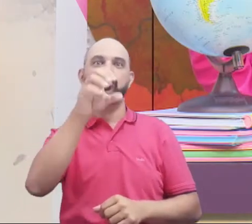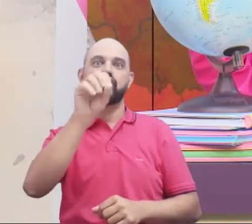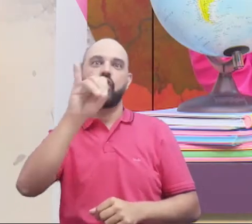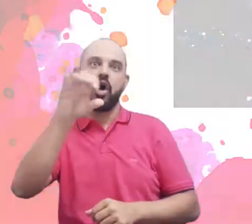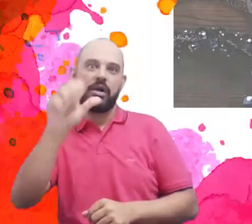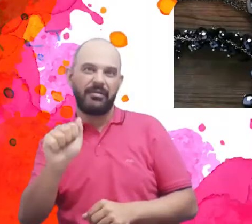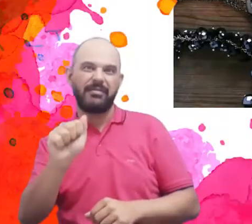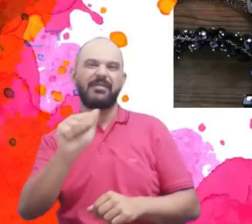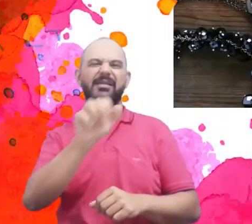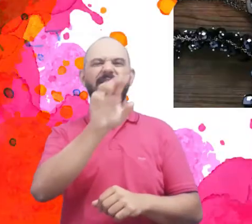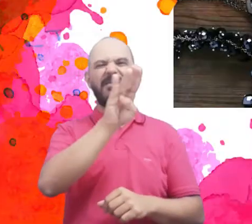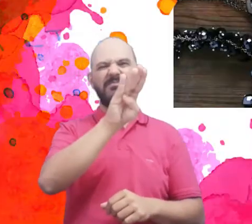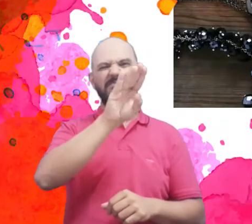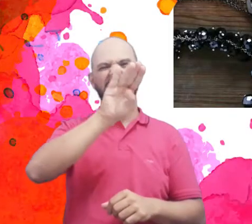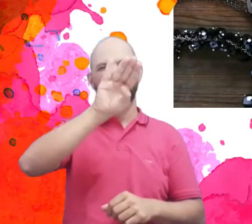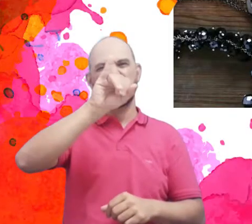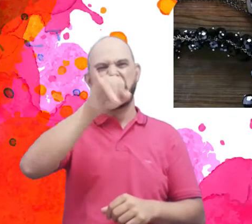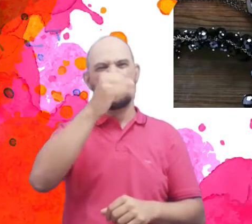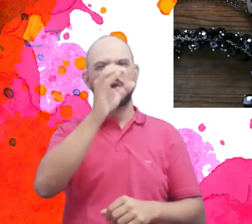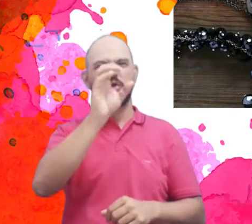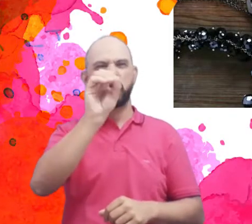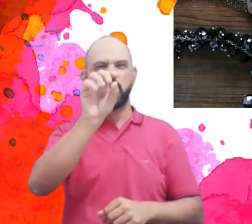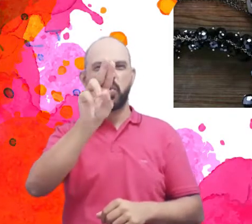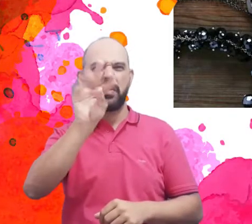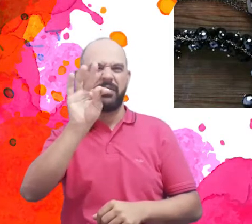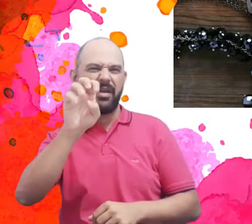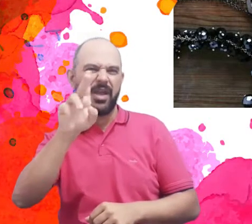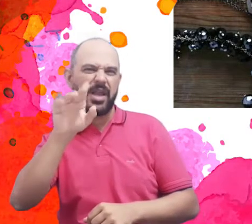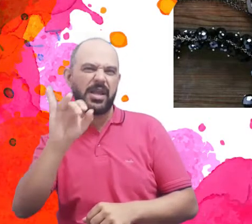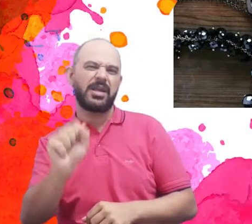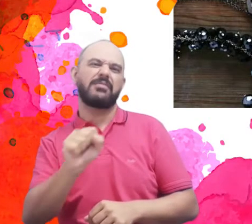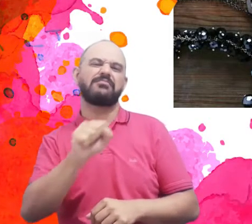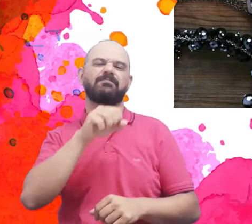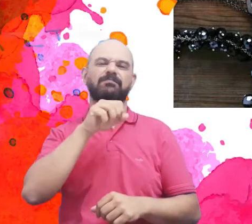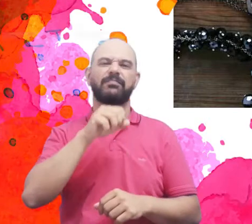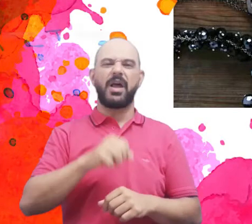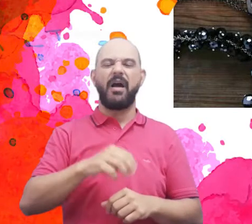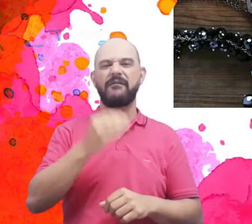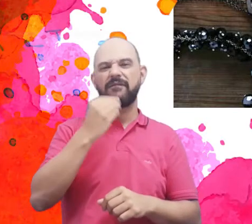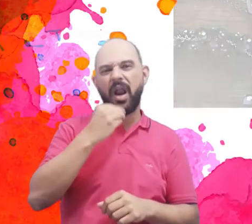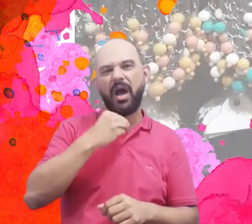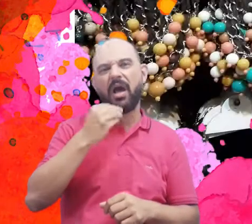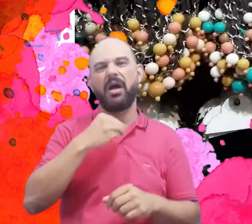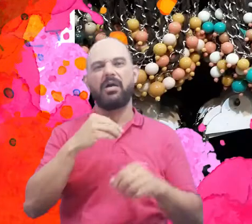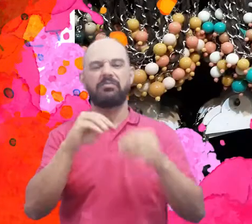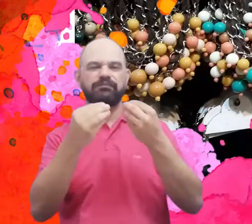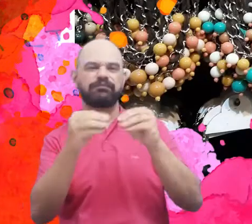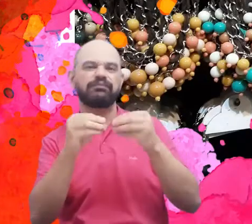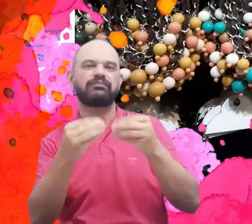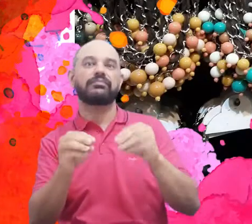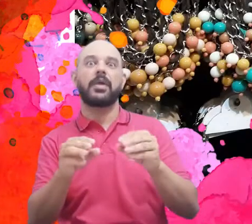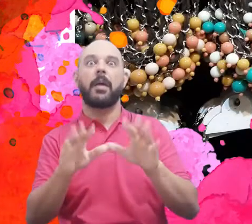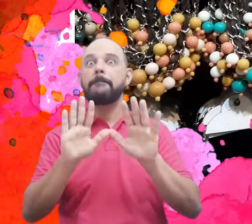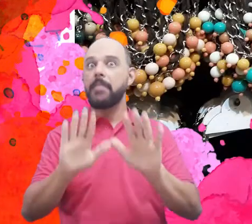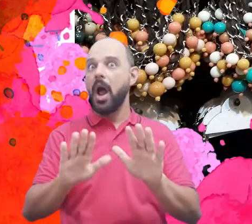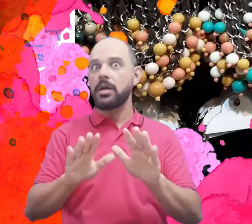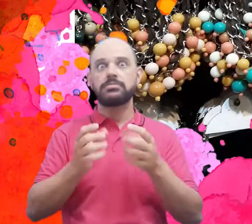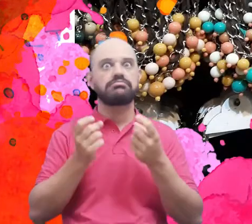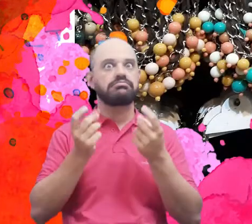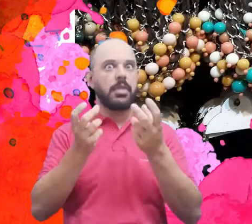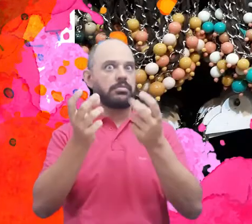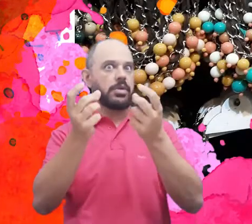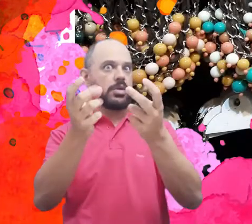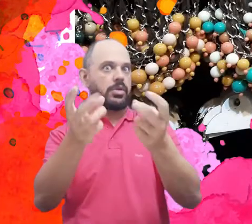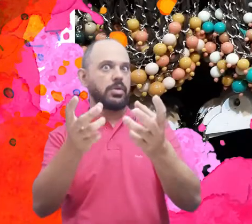não nobres e de baixa resistência às mudanças do tempo, água e processos físico-químicos, mas lideram um ranking de